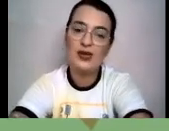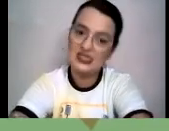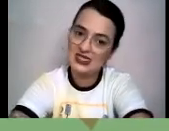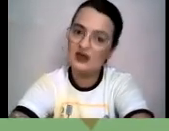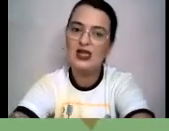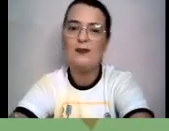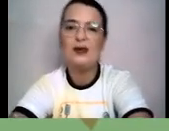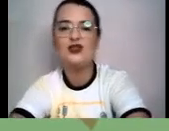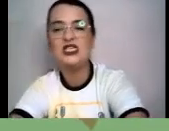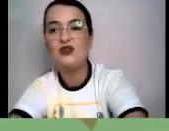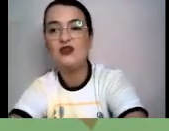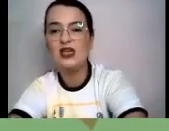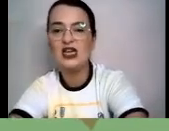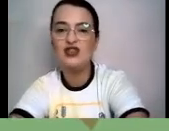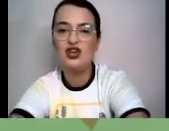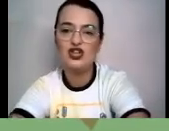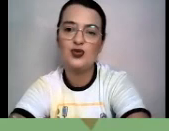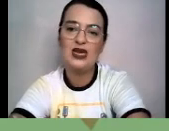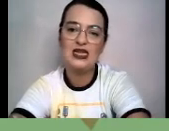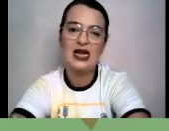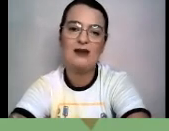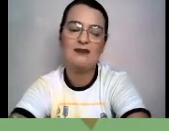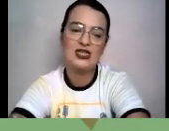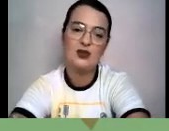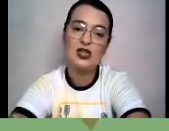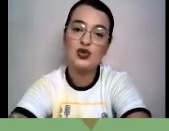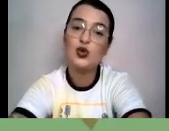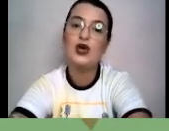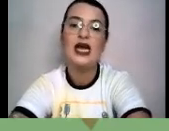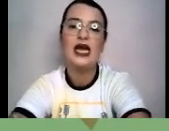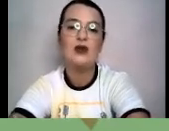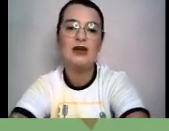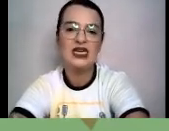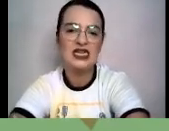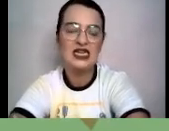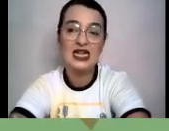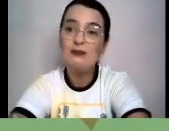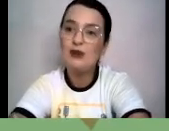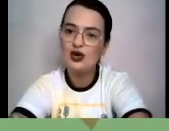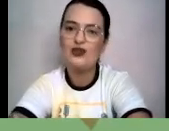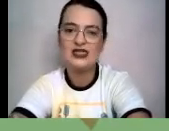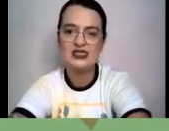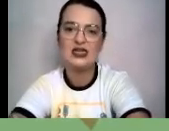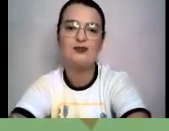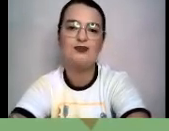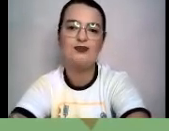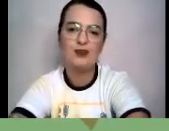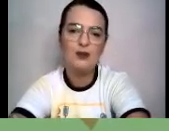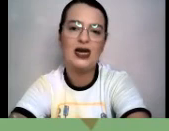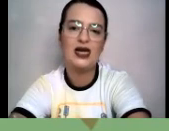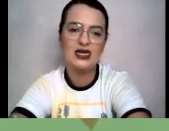da competição pelo desenvolvimento tecnológico militar, mas, sobretudo, era uma maneira de cada bloco